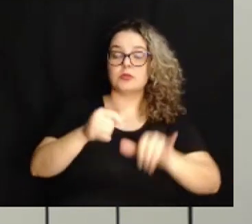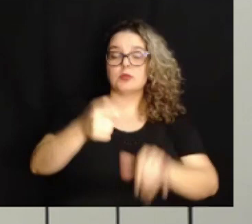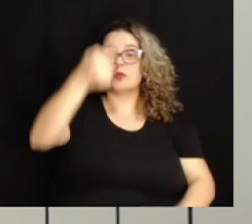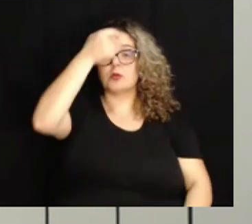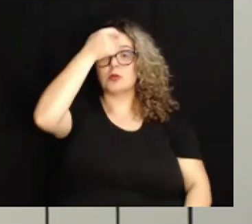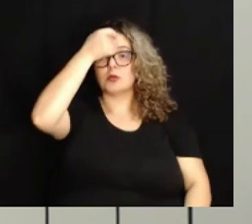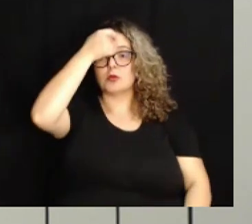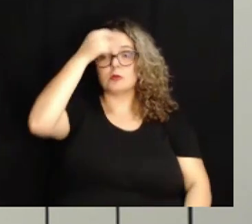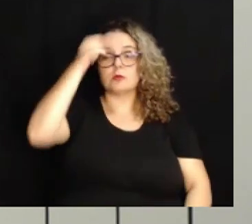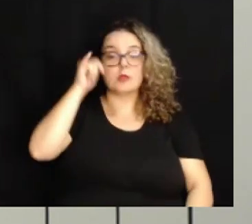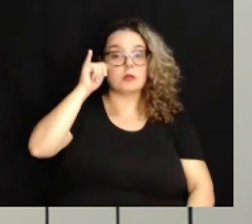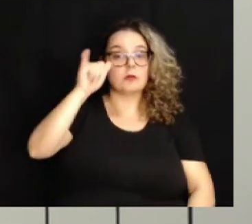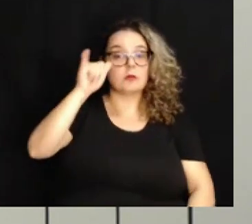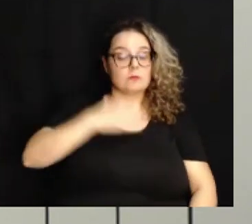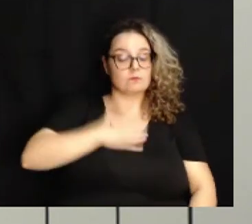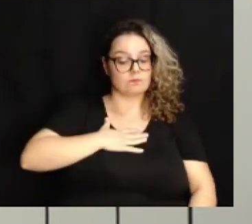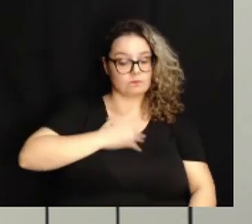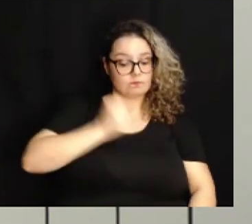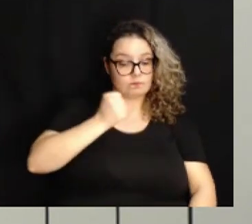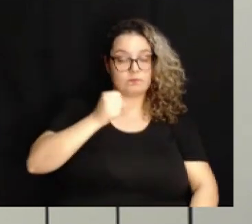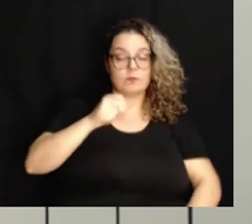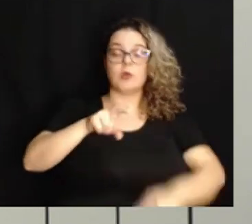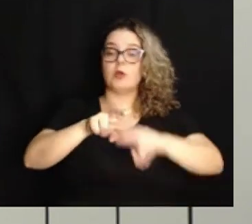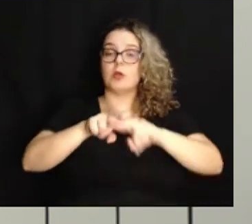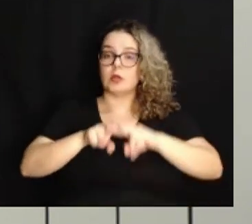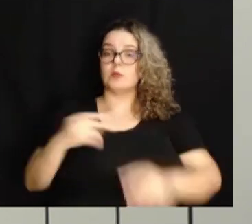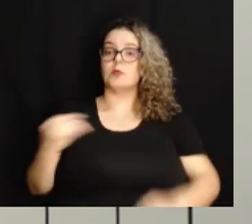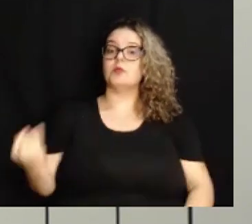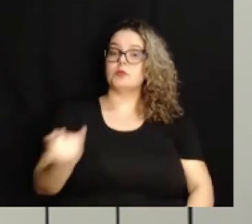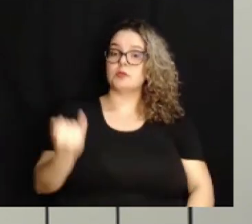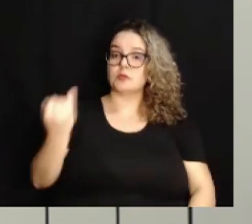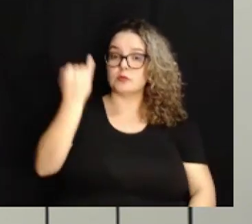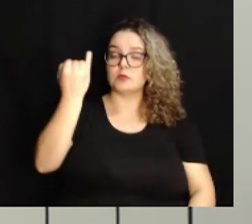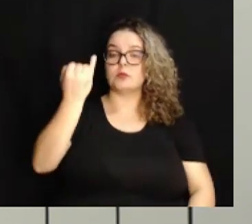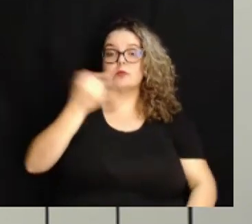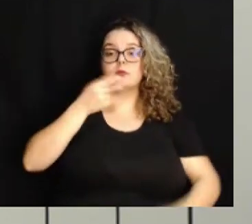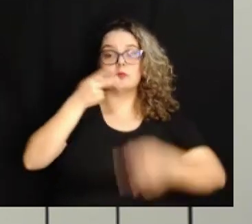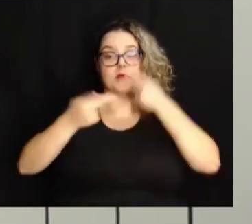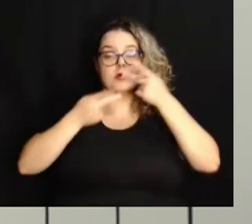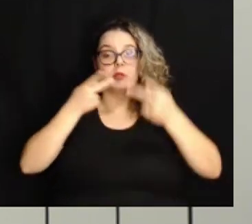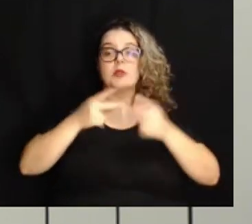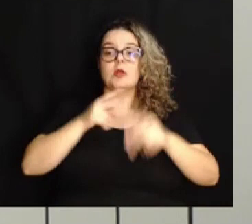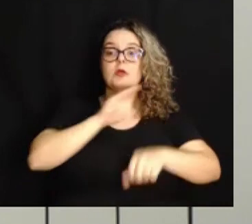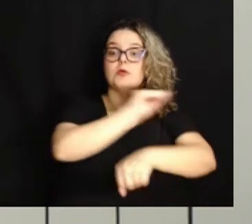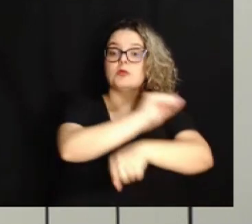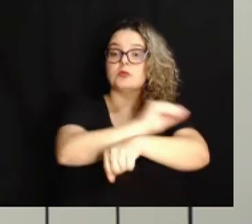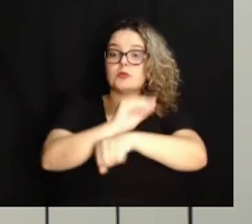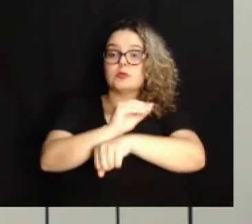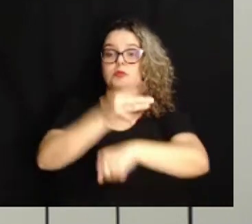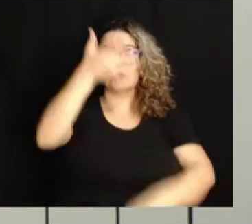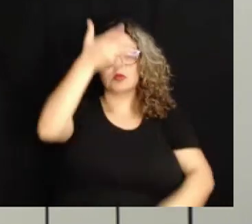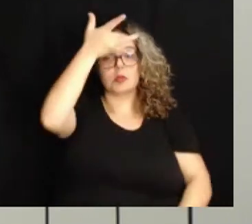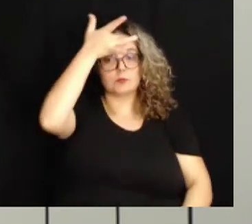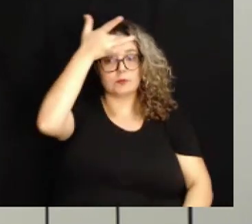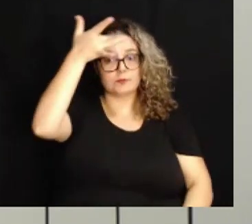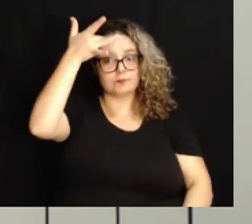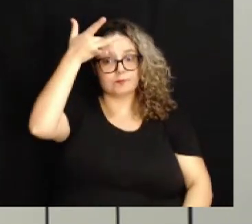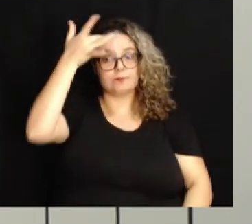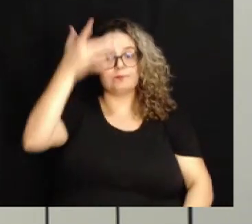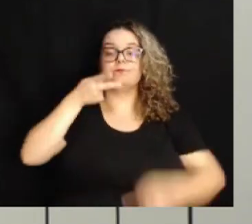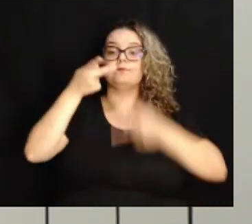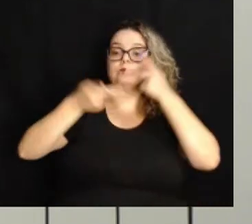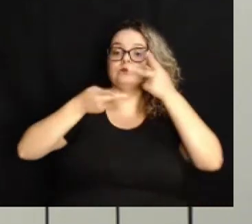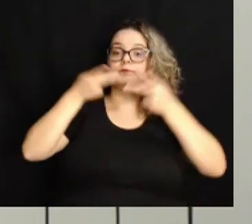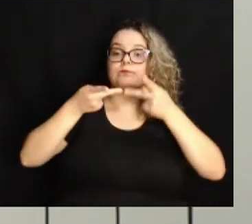suicídio. Por isso a importância, de reforçar os cuidados sobre saúde mental. Vamos falar sobre o luto e